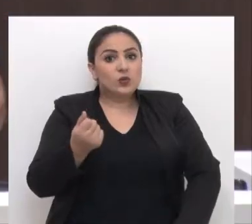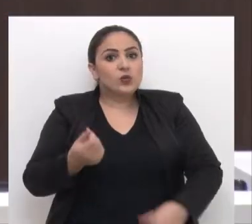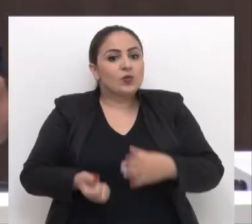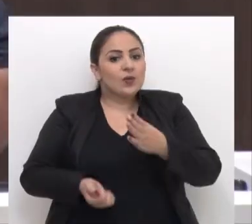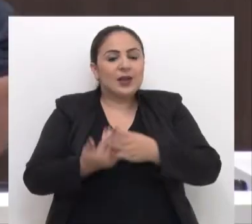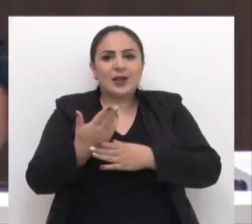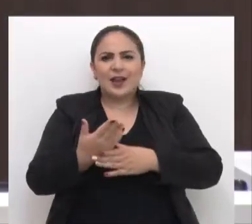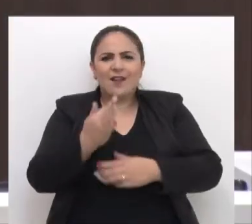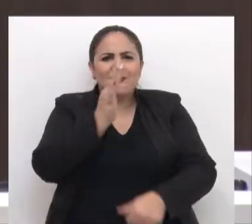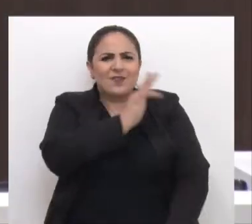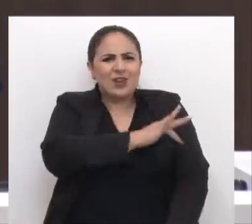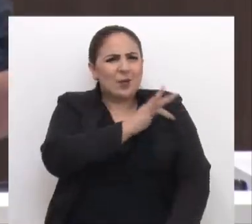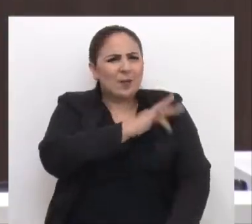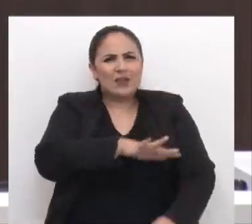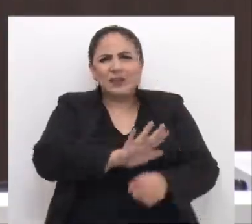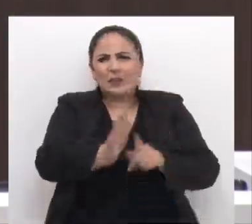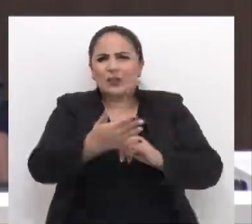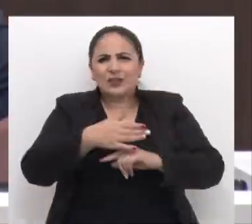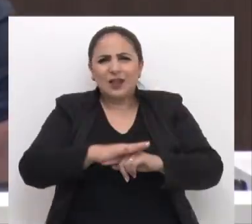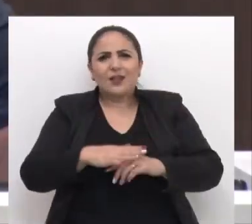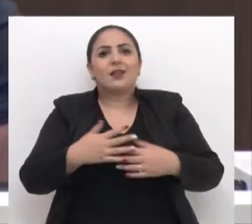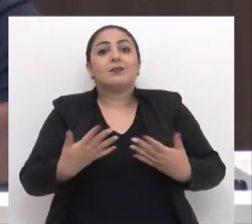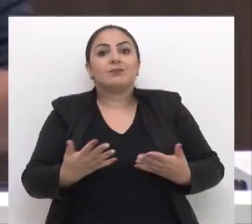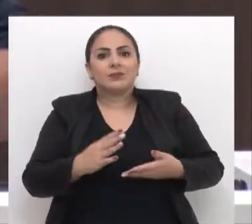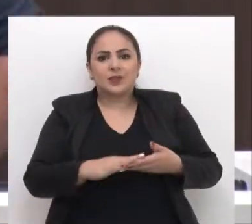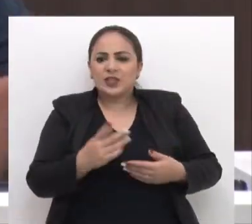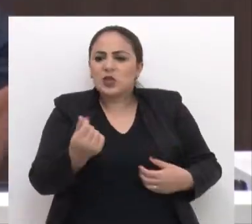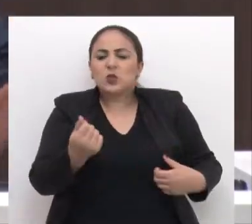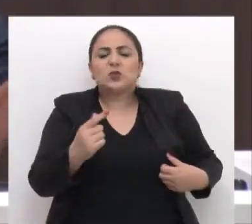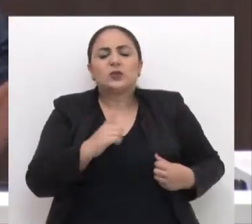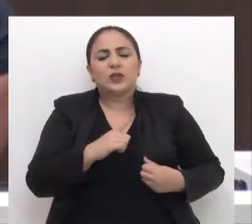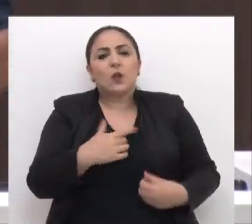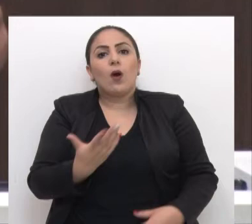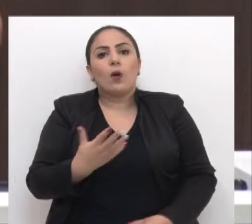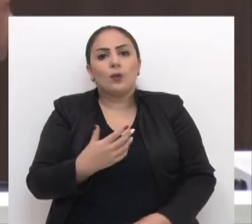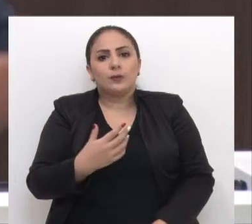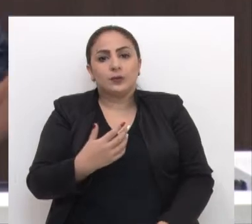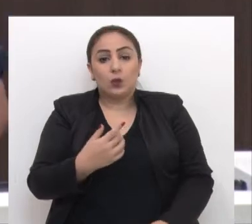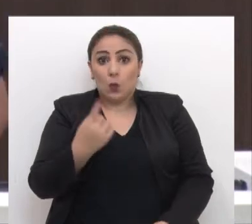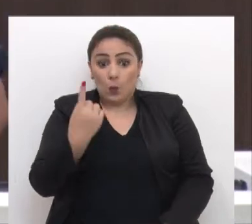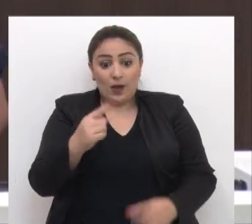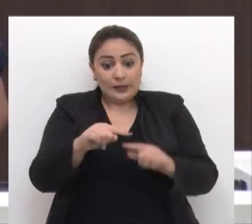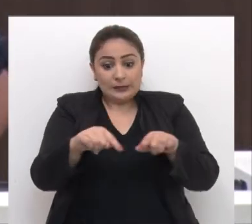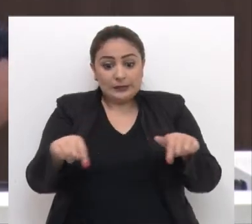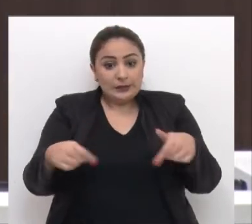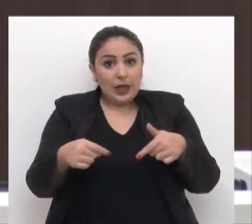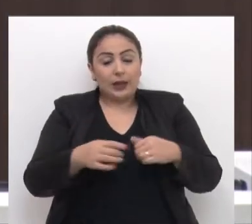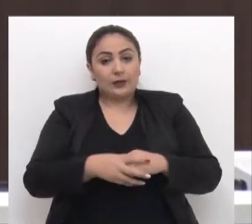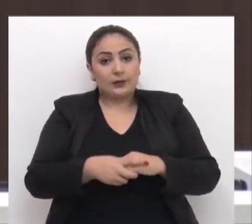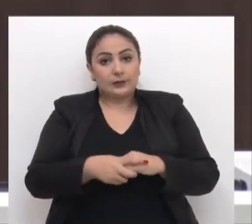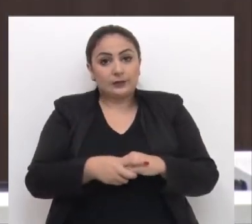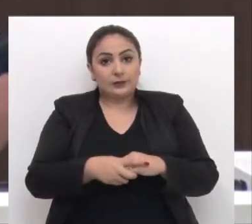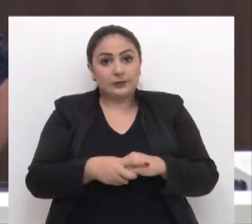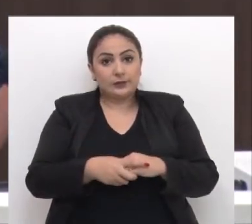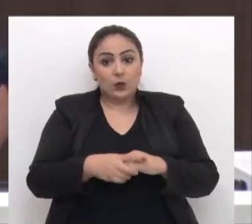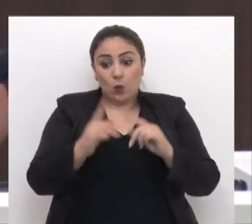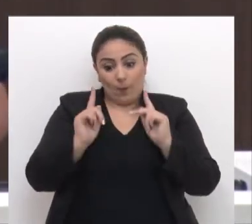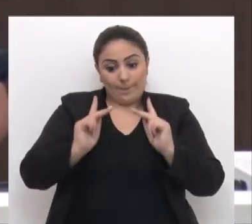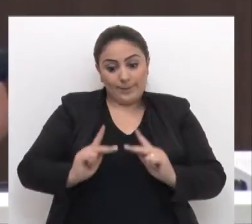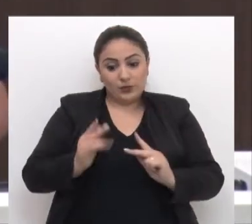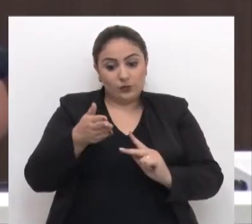Que custo vai gerar farmácia solidária? Que custo vai ter? Uma